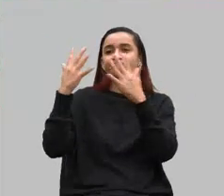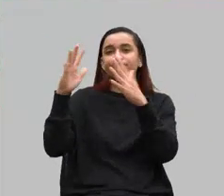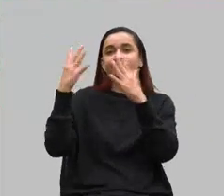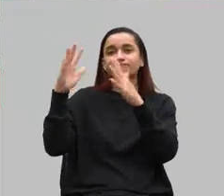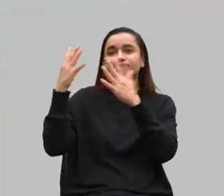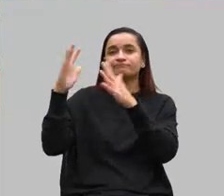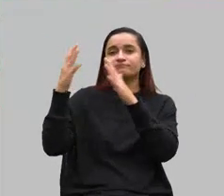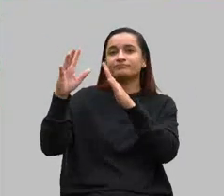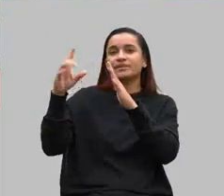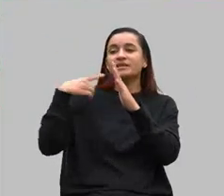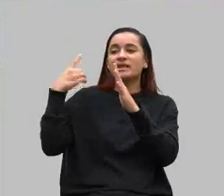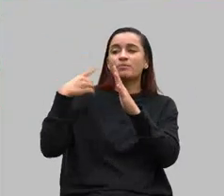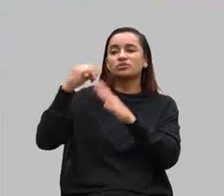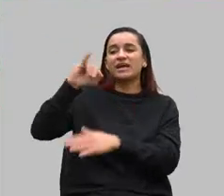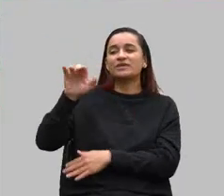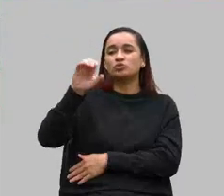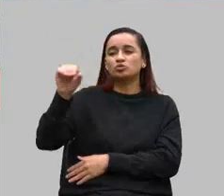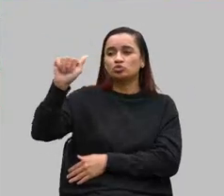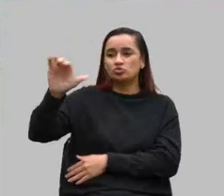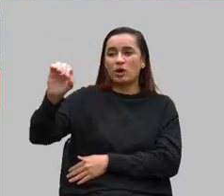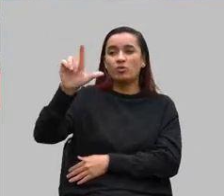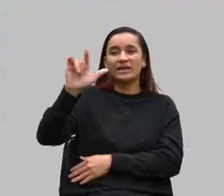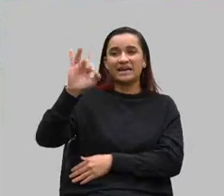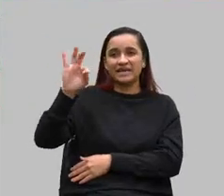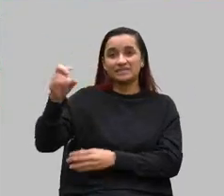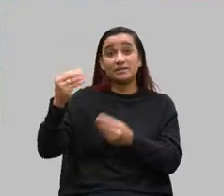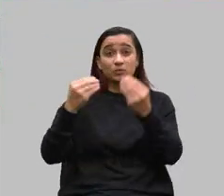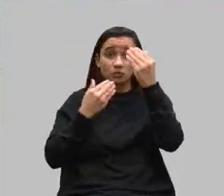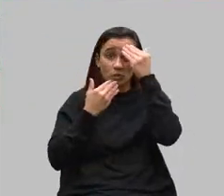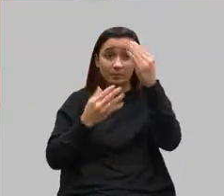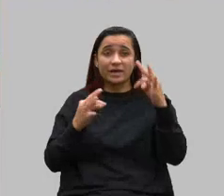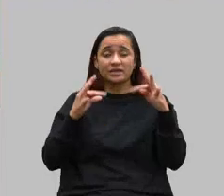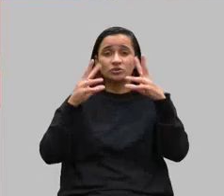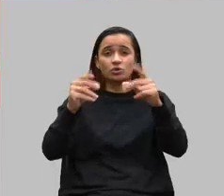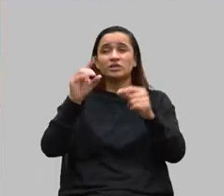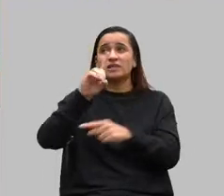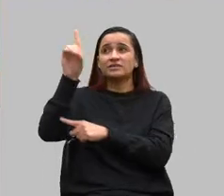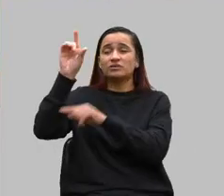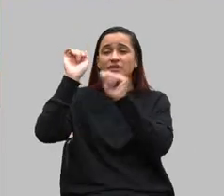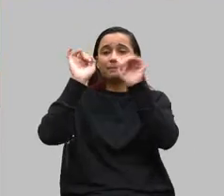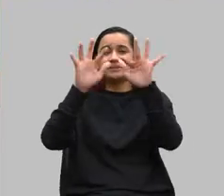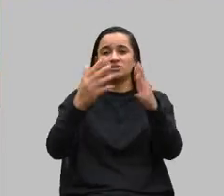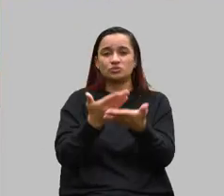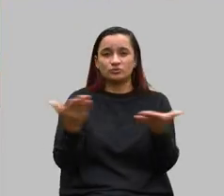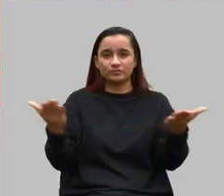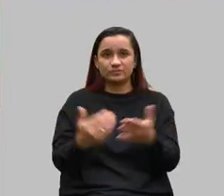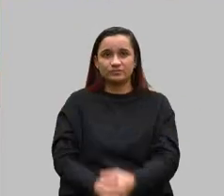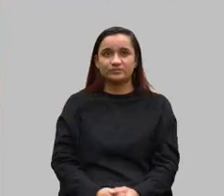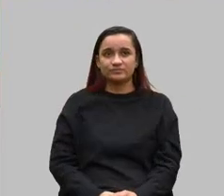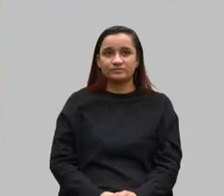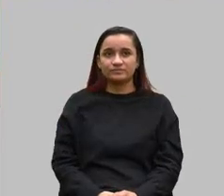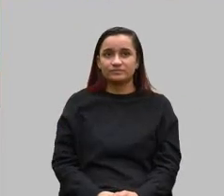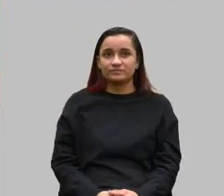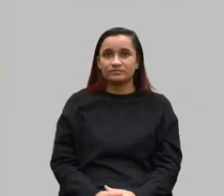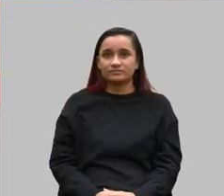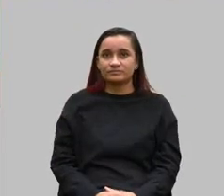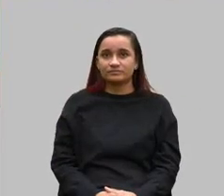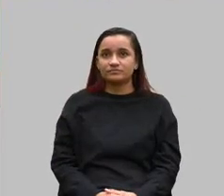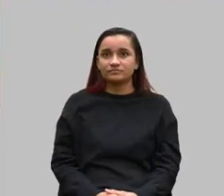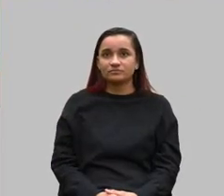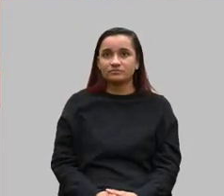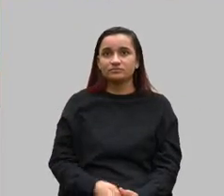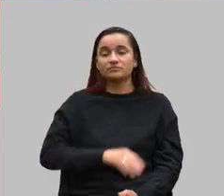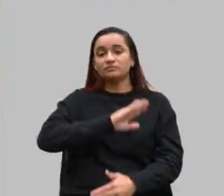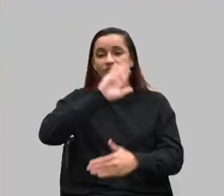Leite muito muito obrigada a todas e a todos e que Deus abençoe vocês cumprida a